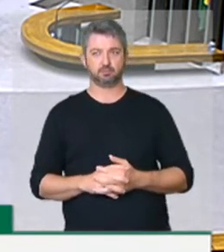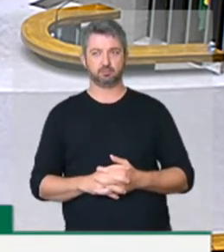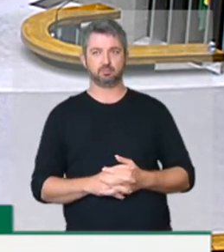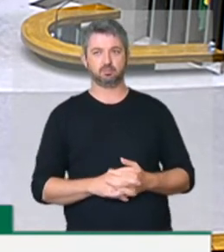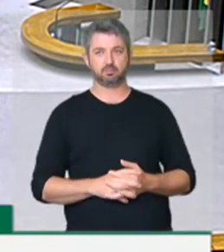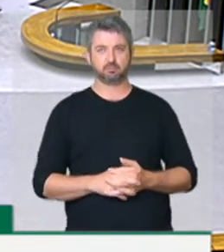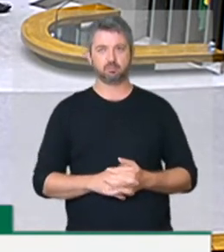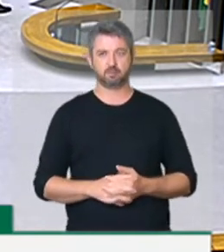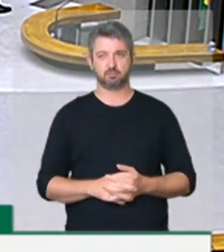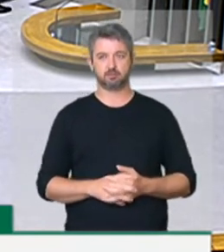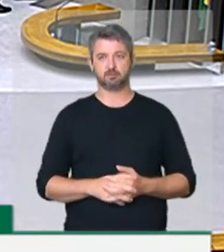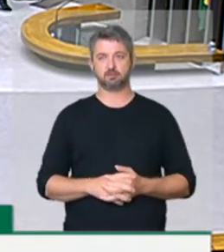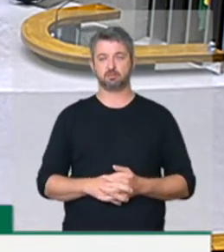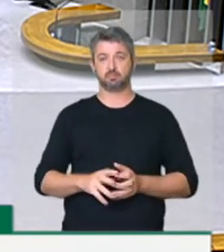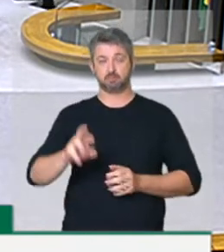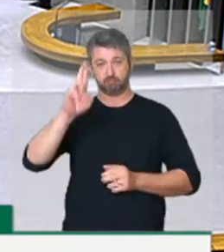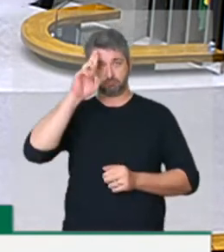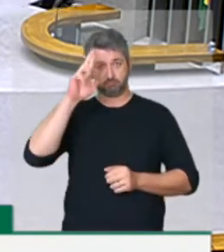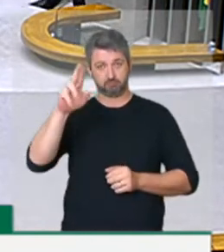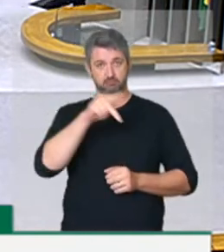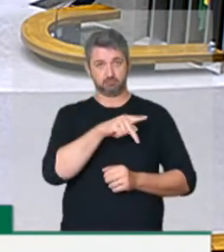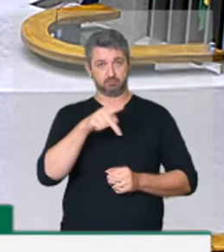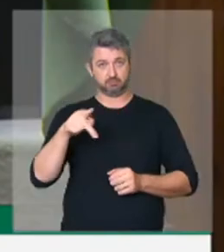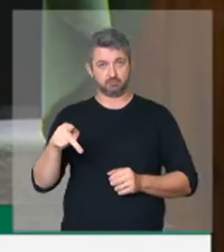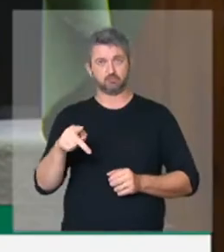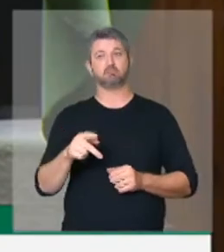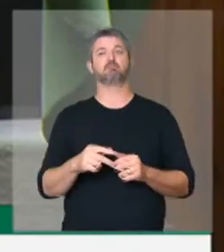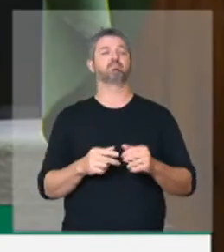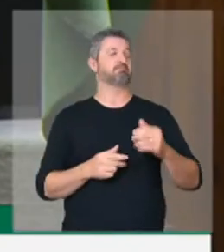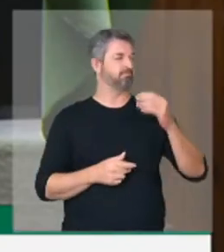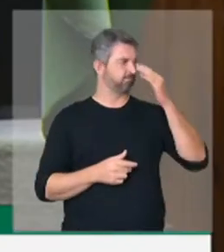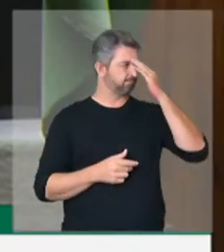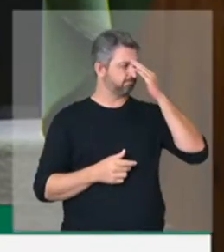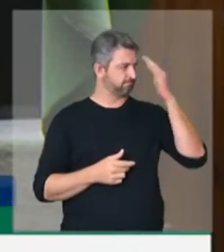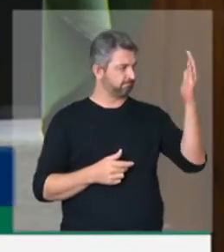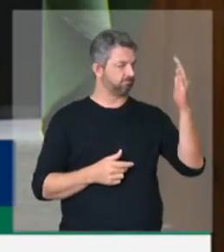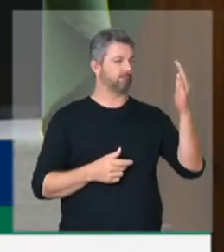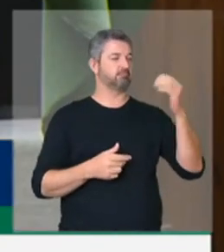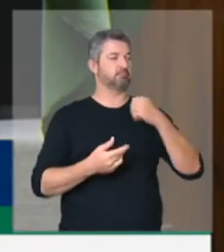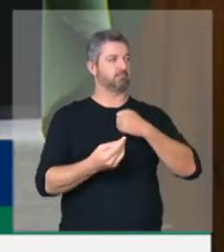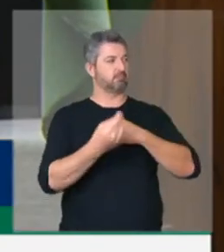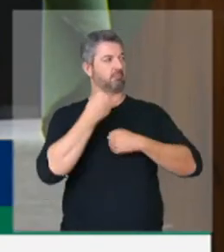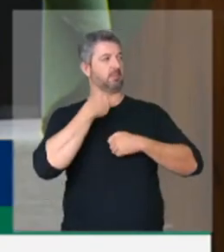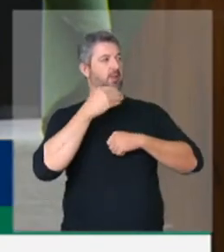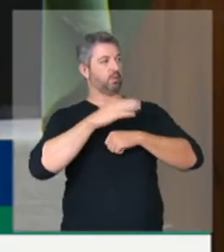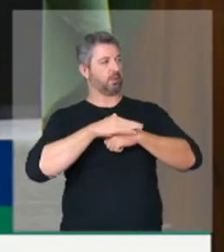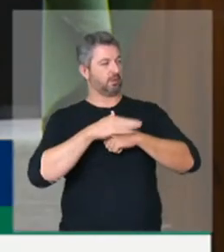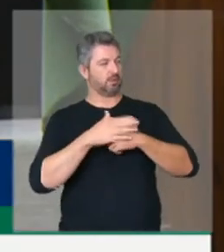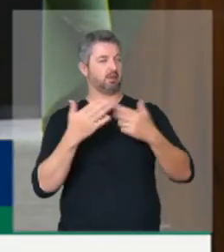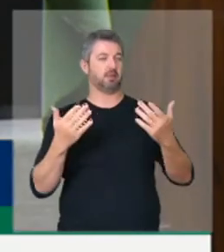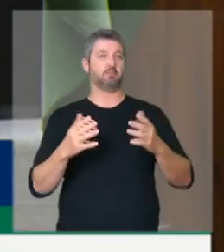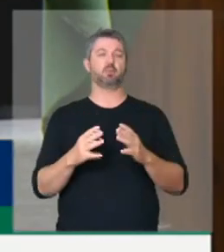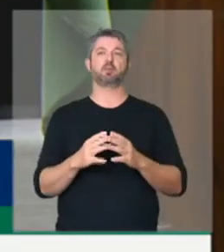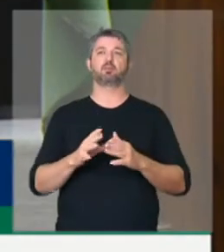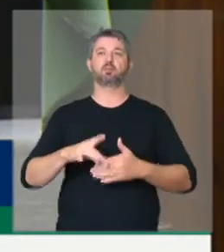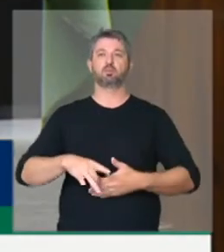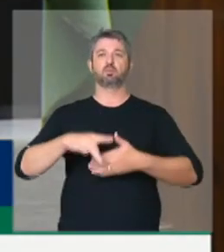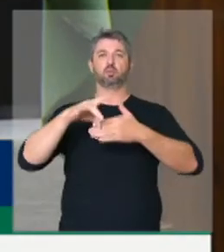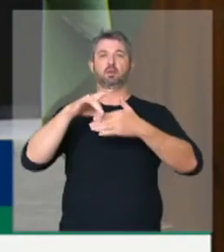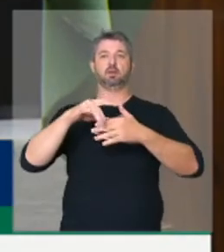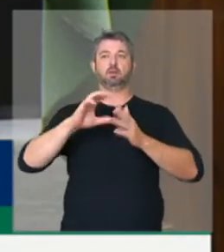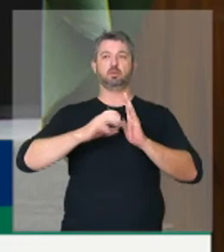Senhor presidente Bismarck, muito obrigado pelo espaço da liderança do